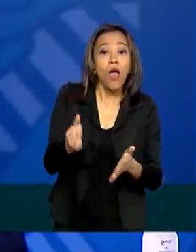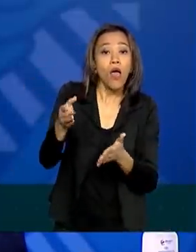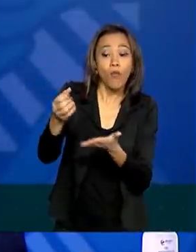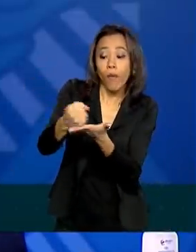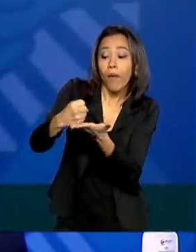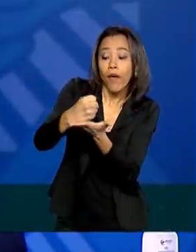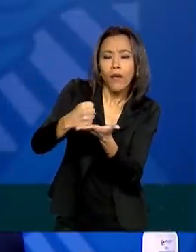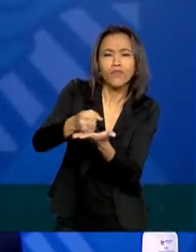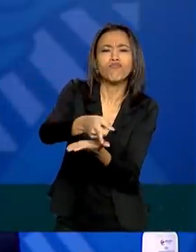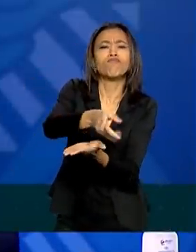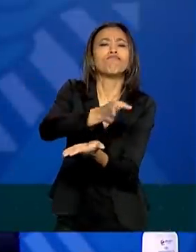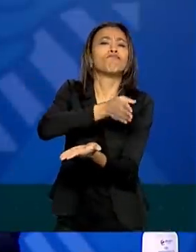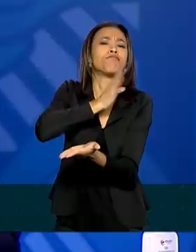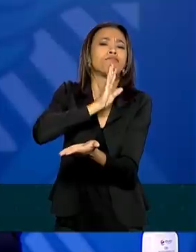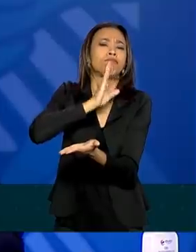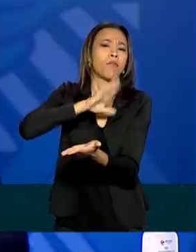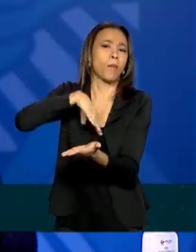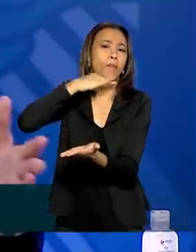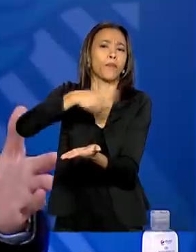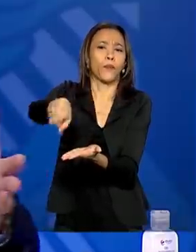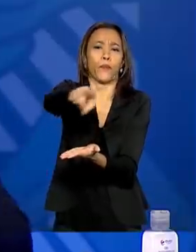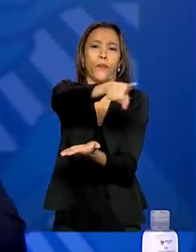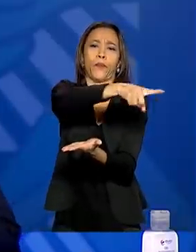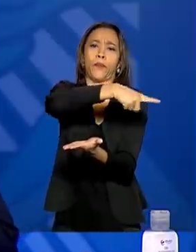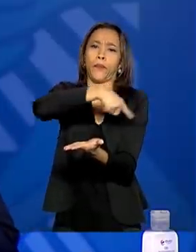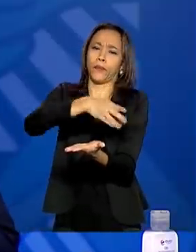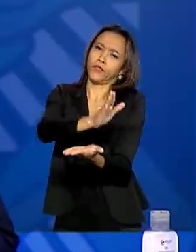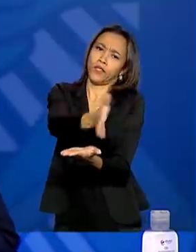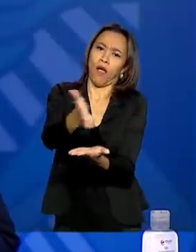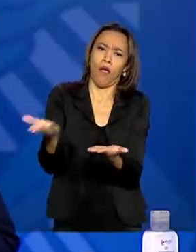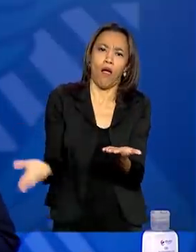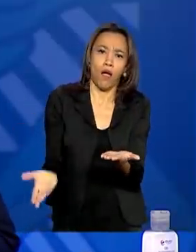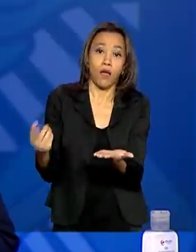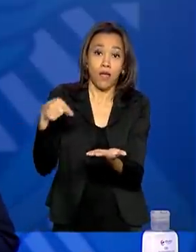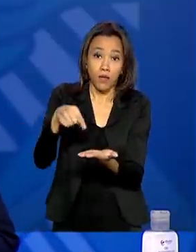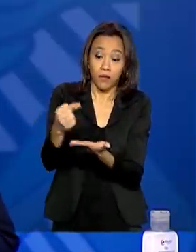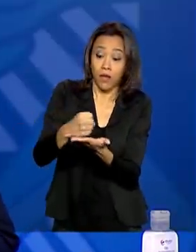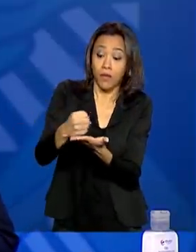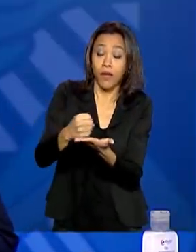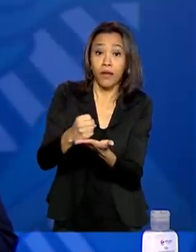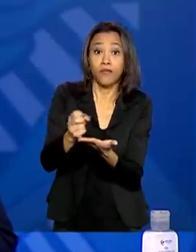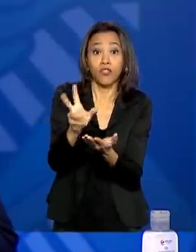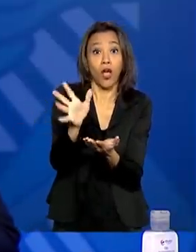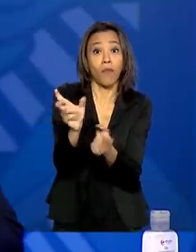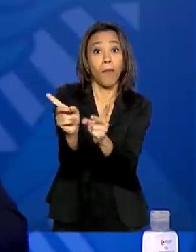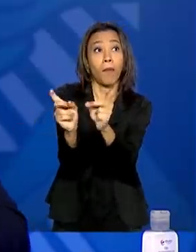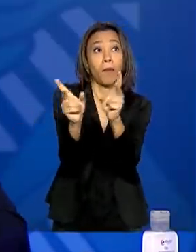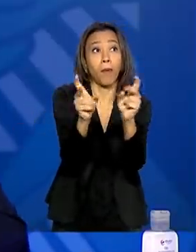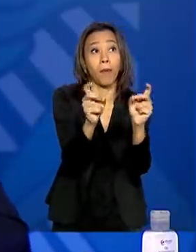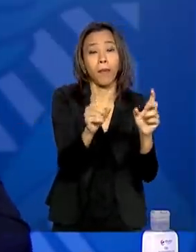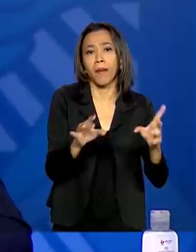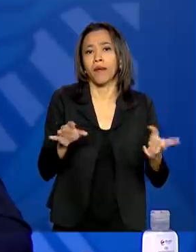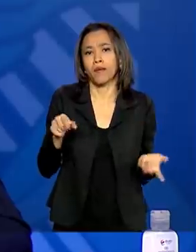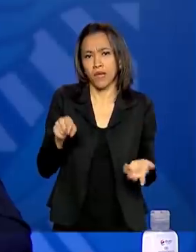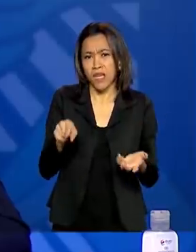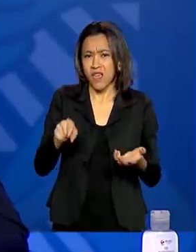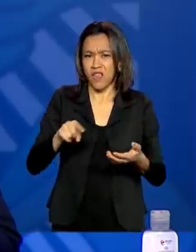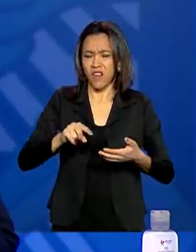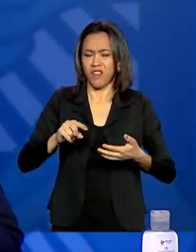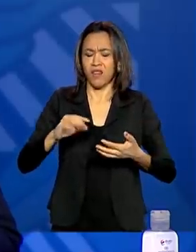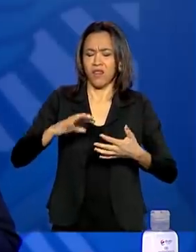conhecido e está totalmente disponível no mercado e que não tem grandes efeitos